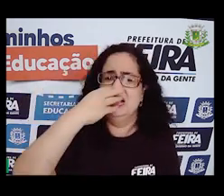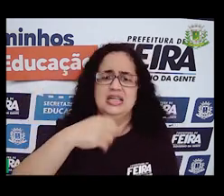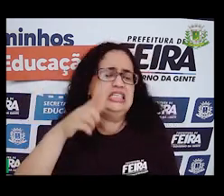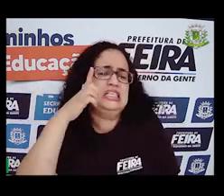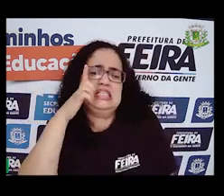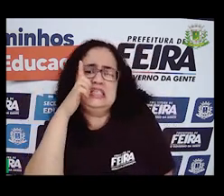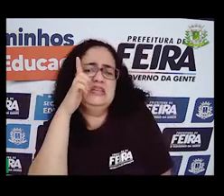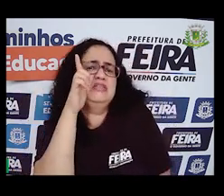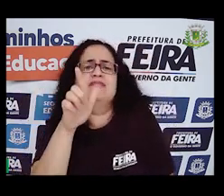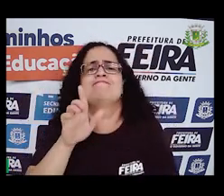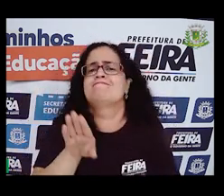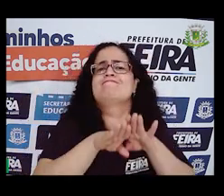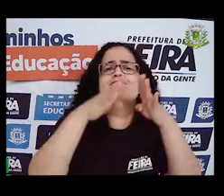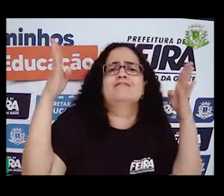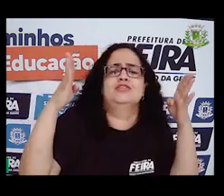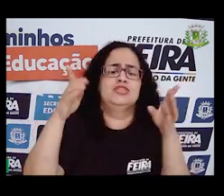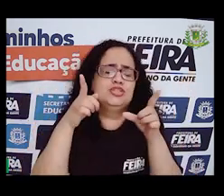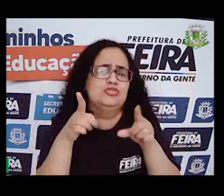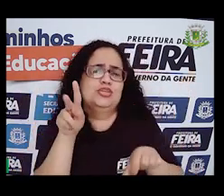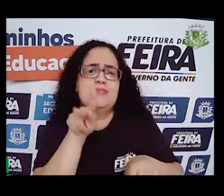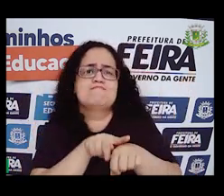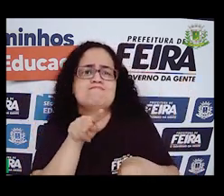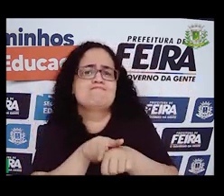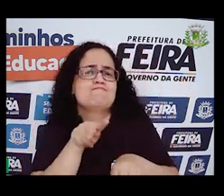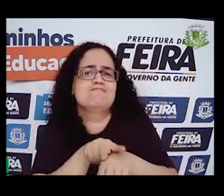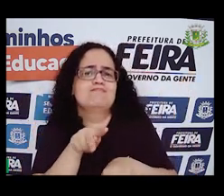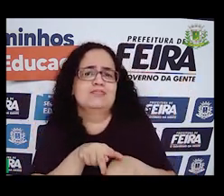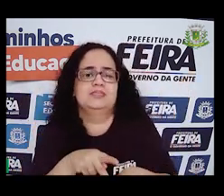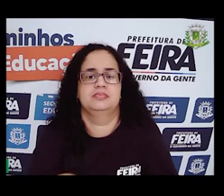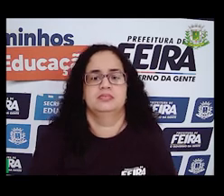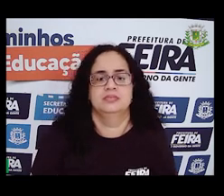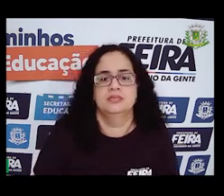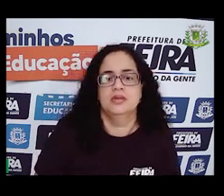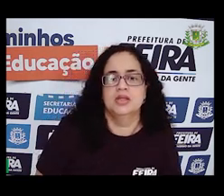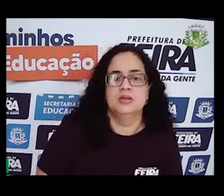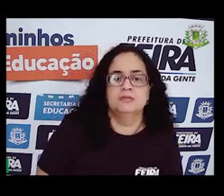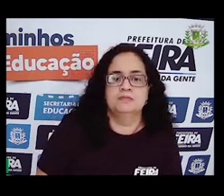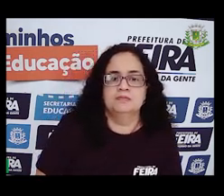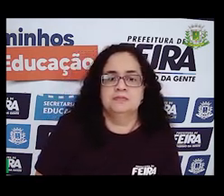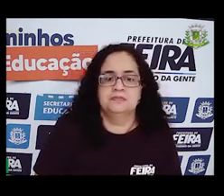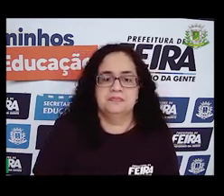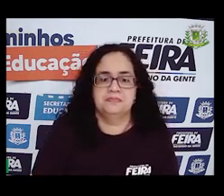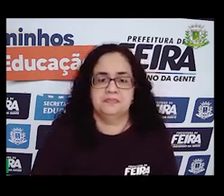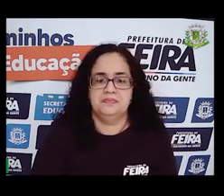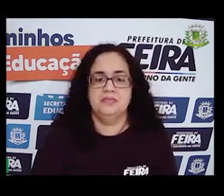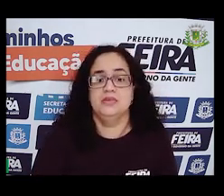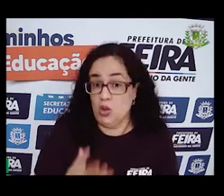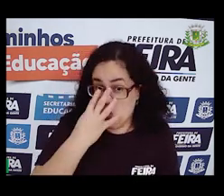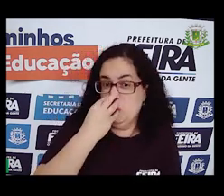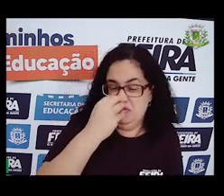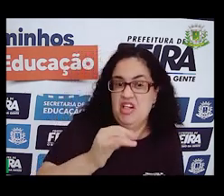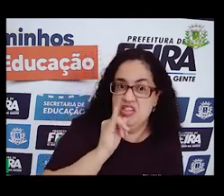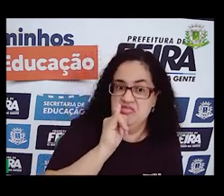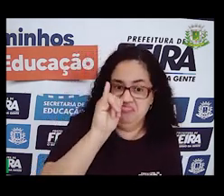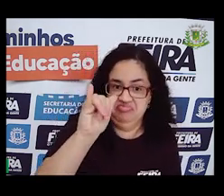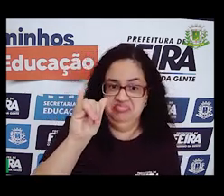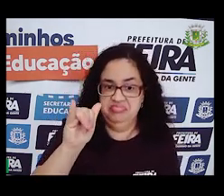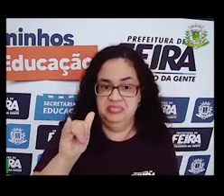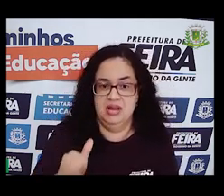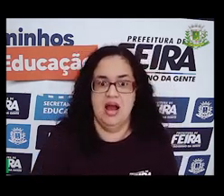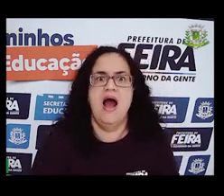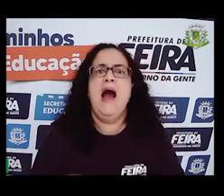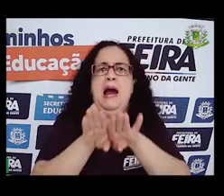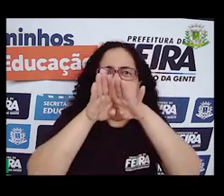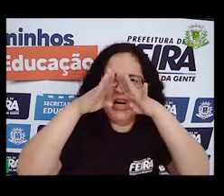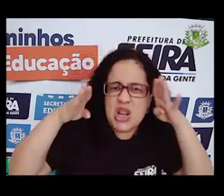não conseguirá derrubar esta casa porque está feita com tijolo e cimento." O lobo insistiu e